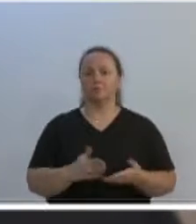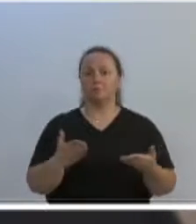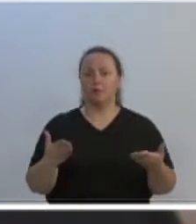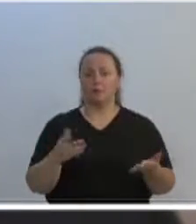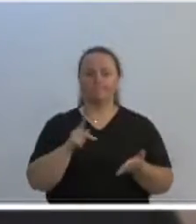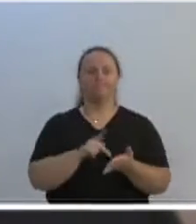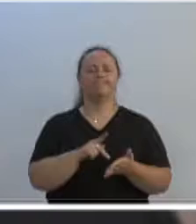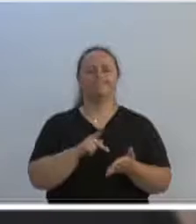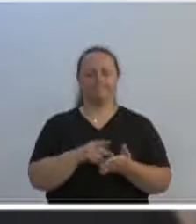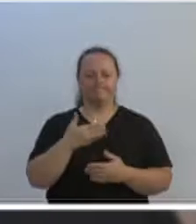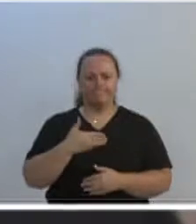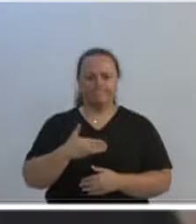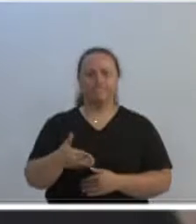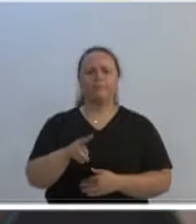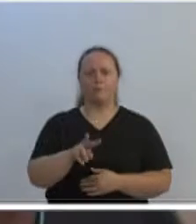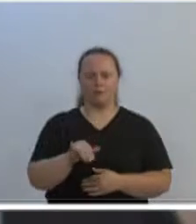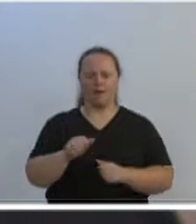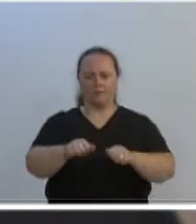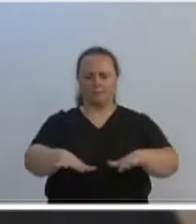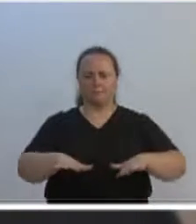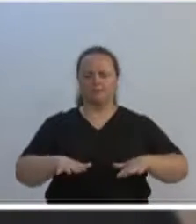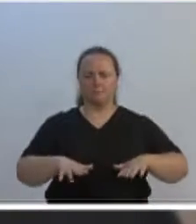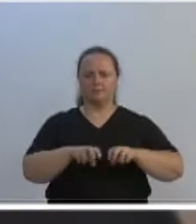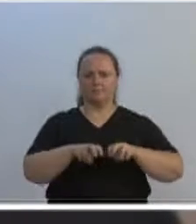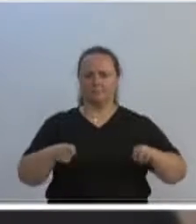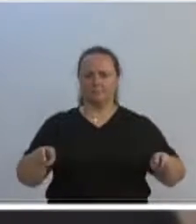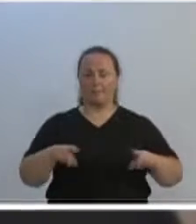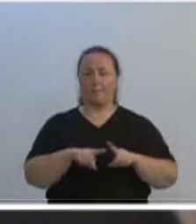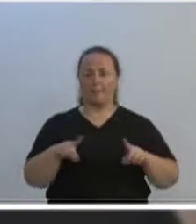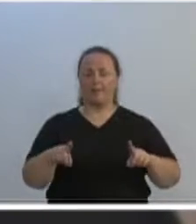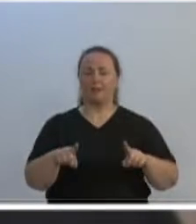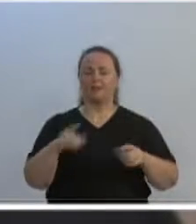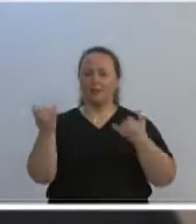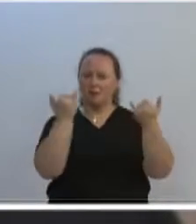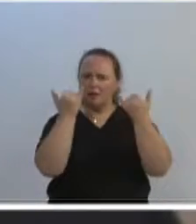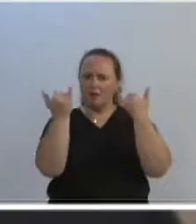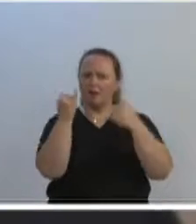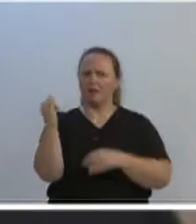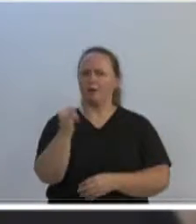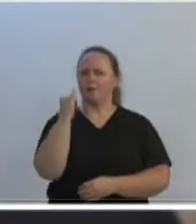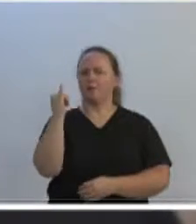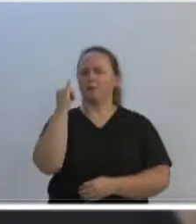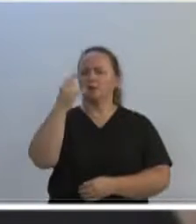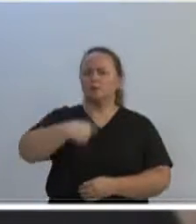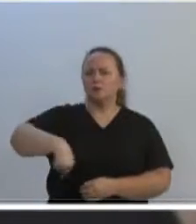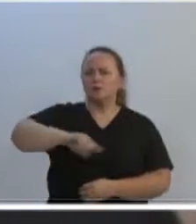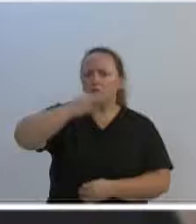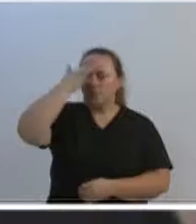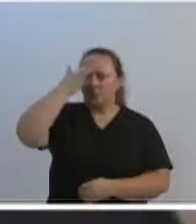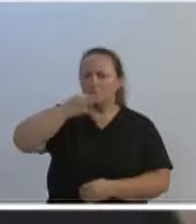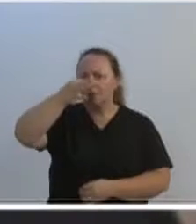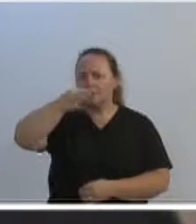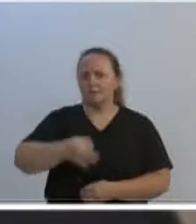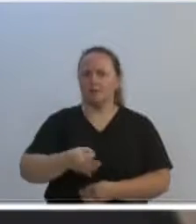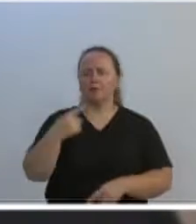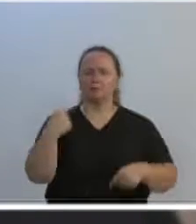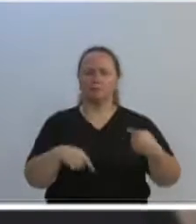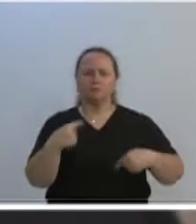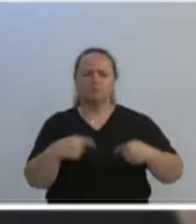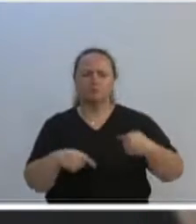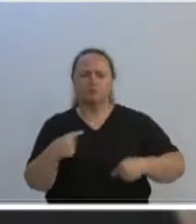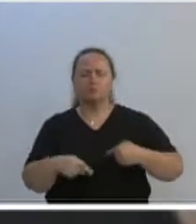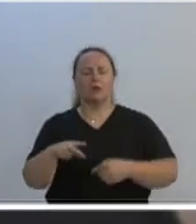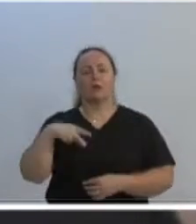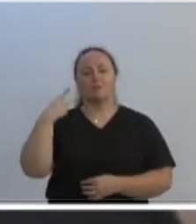ele vai vir a plenário. Mas essas informações são importantes porque temos que debater sim, com os vereadores, poder público e também